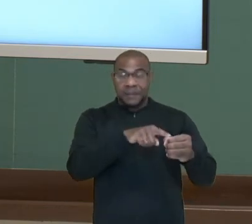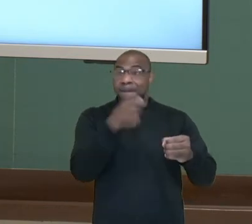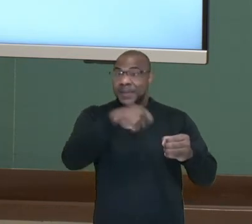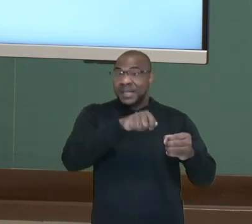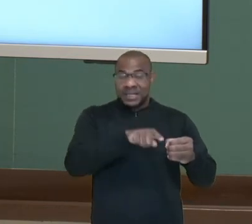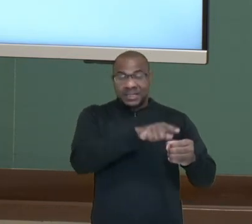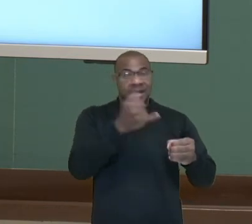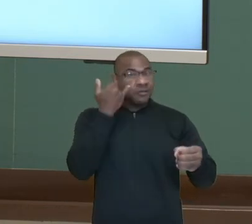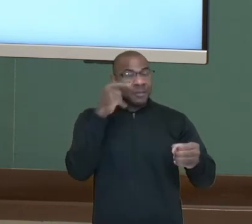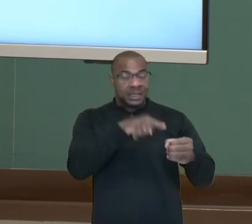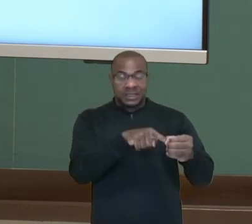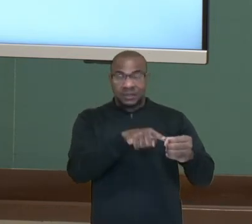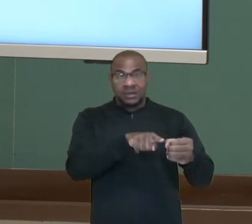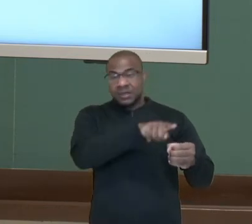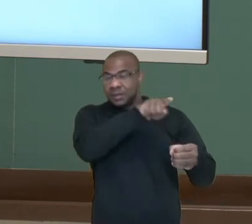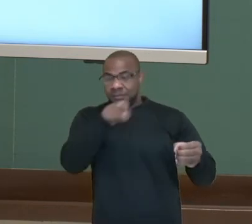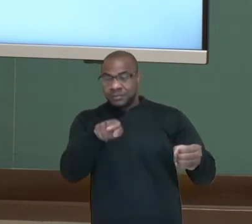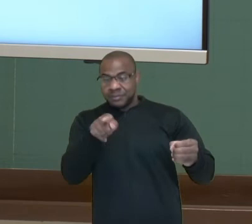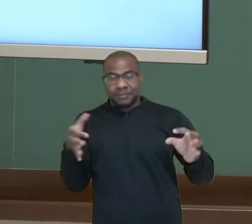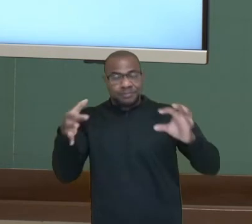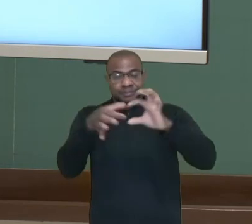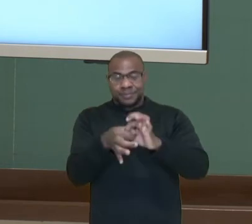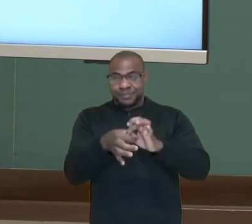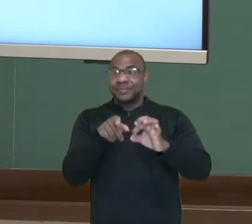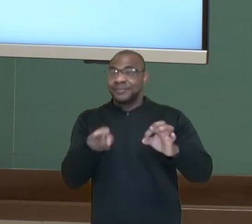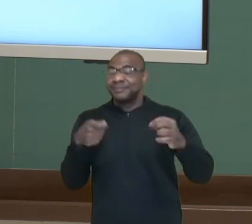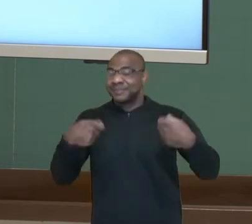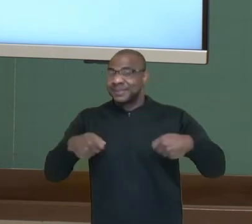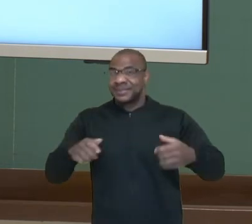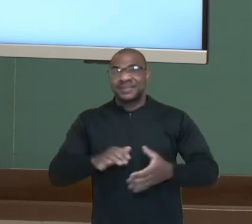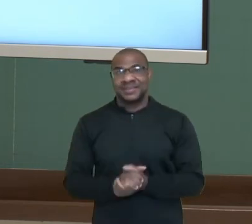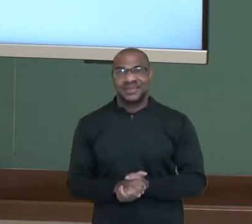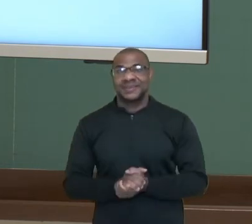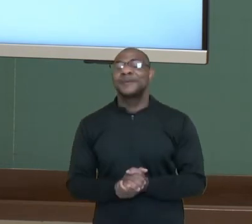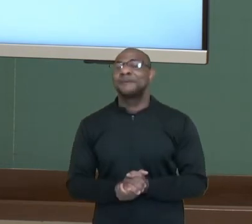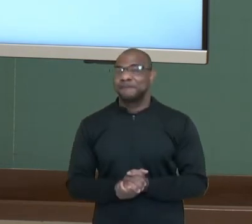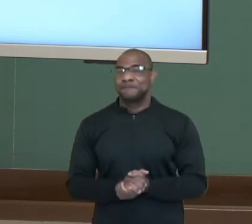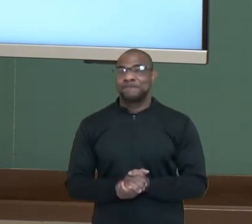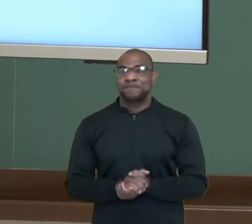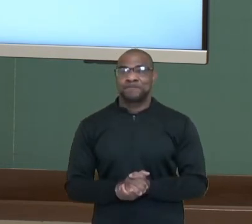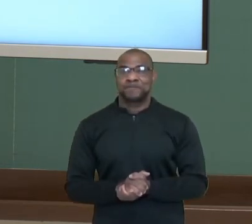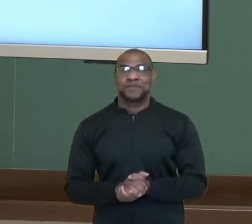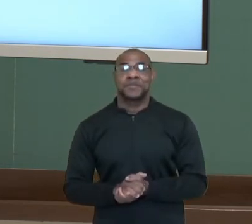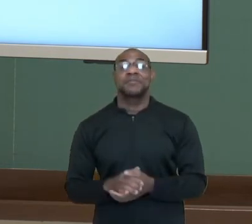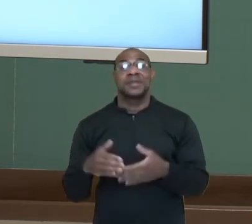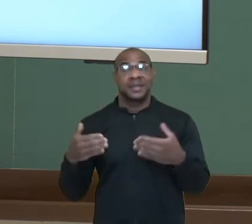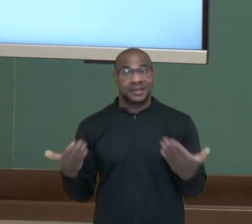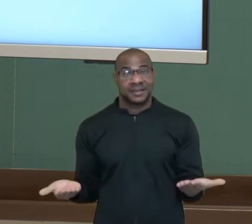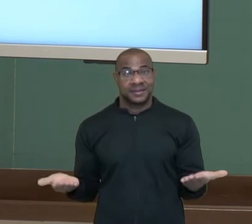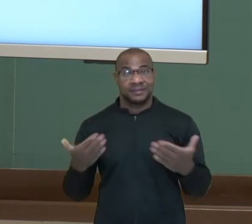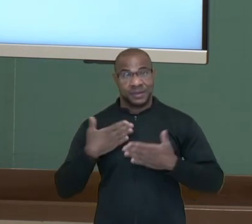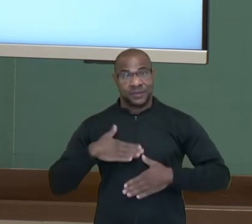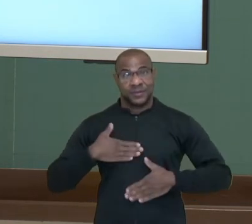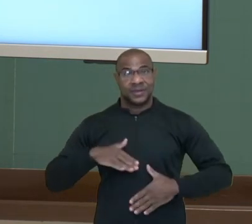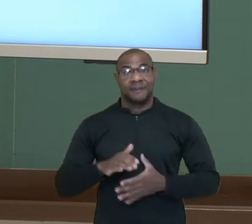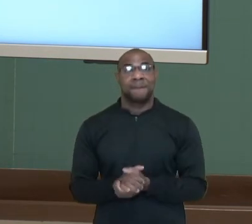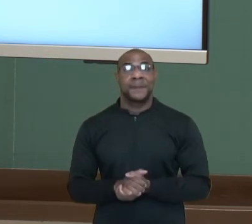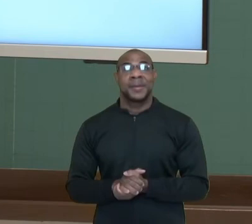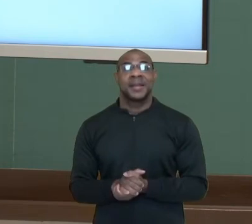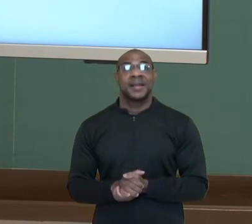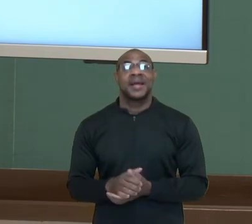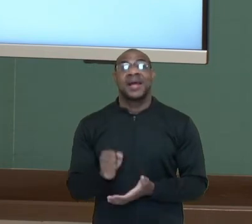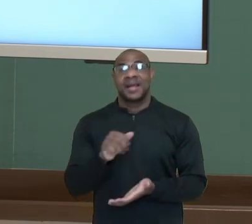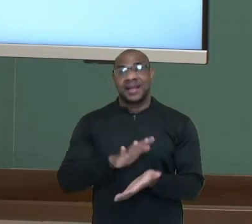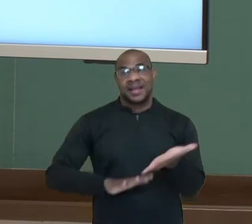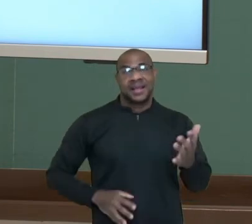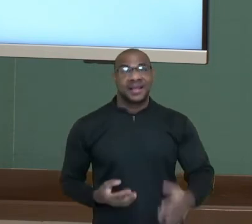da informação, e a outra é a independente, é aquela que fornece a informação. Tranquilo? No exercício 3, você